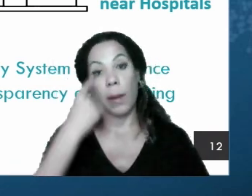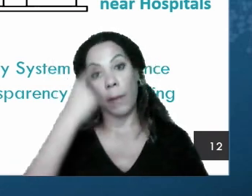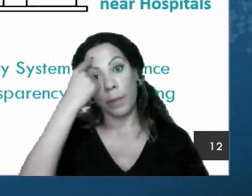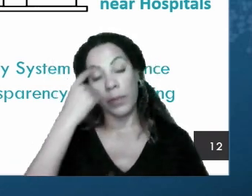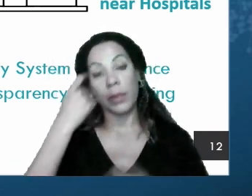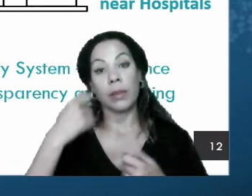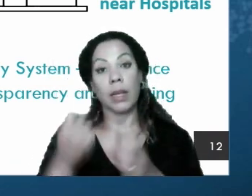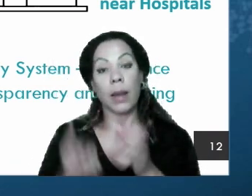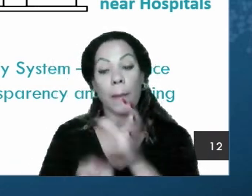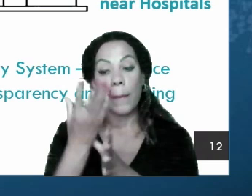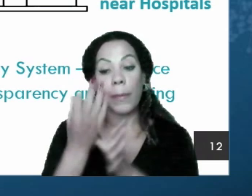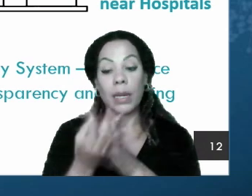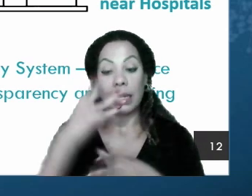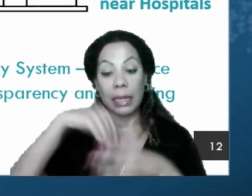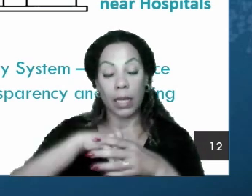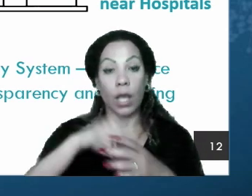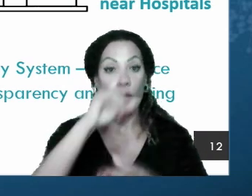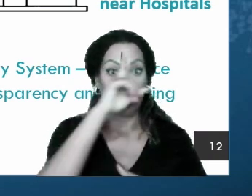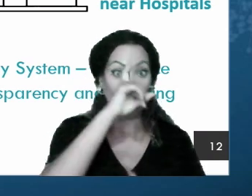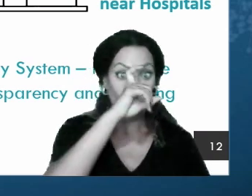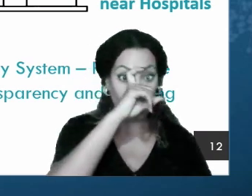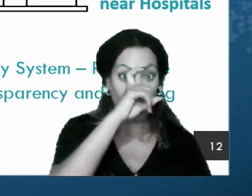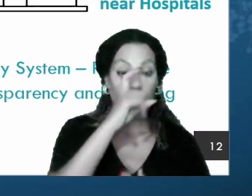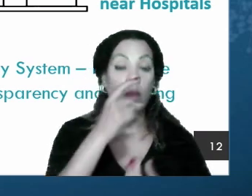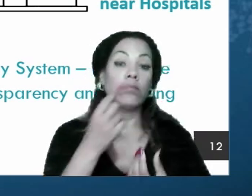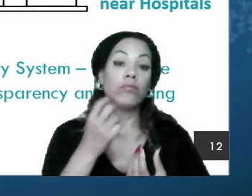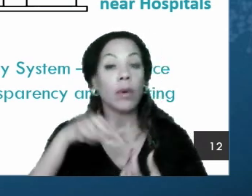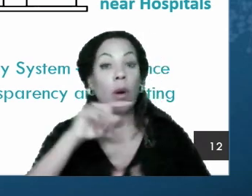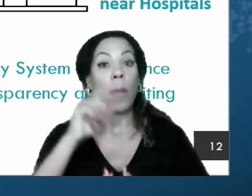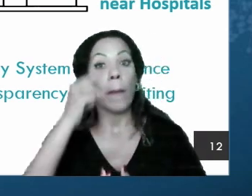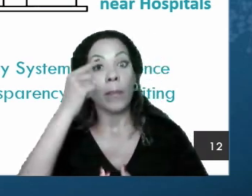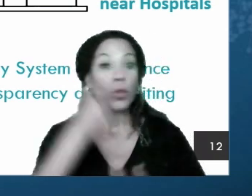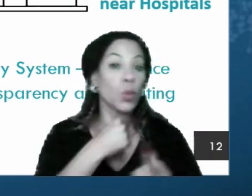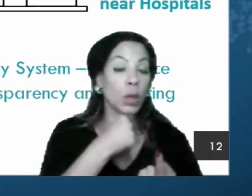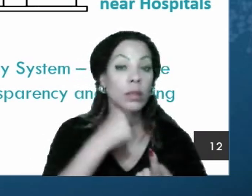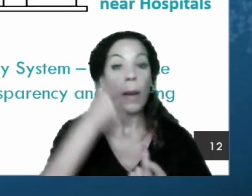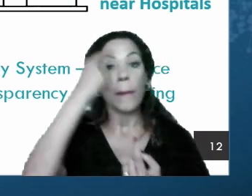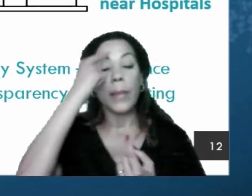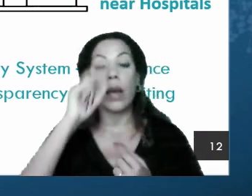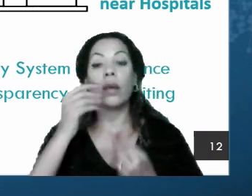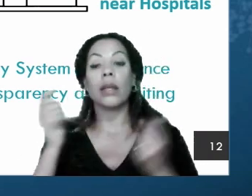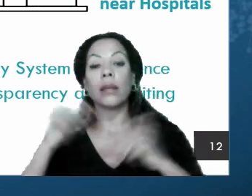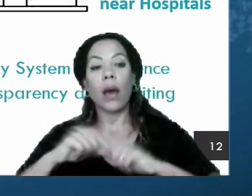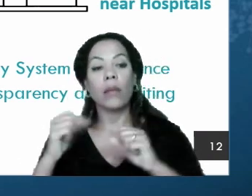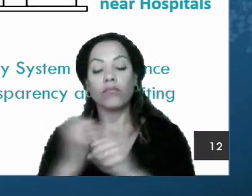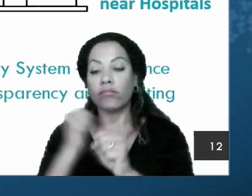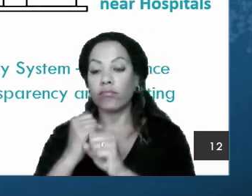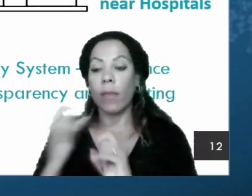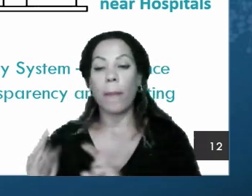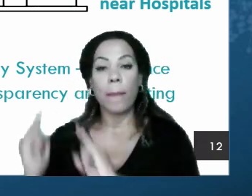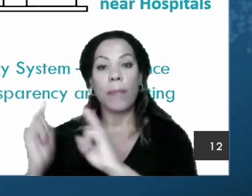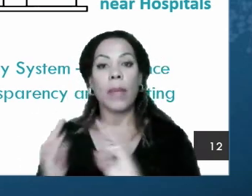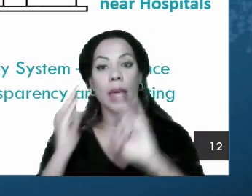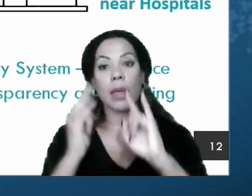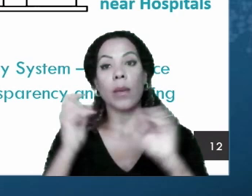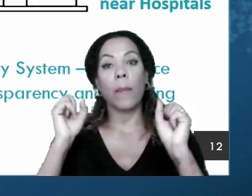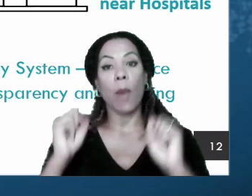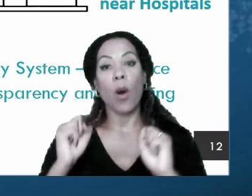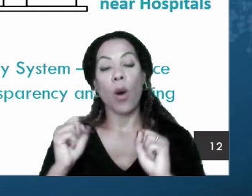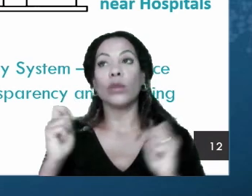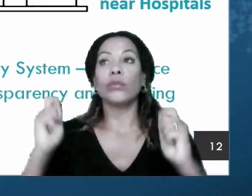produção no hospital, pensamos em instalações. E as instalações que você pode ter aqui ou